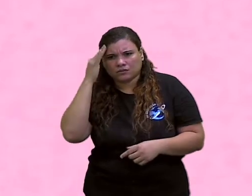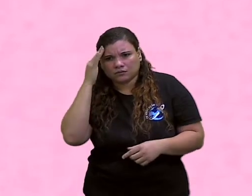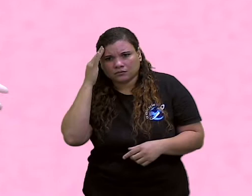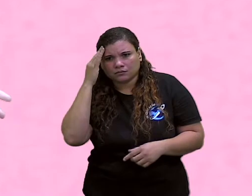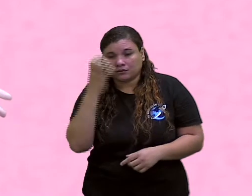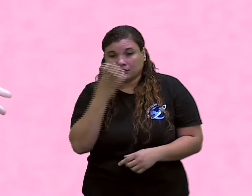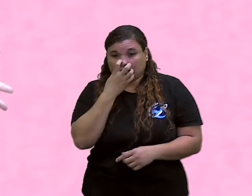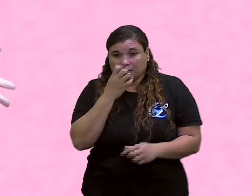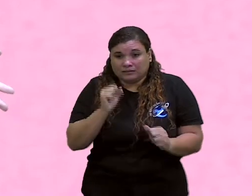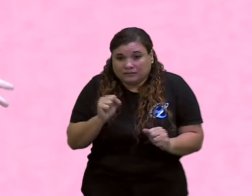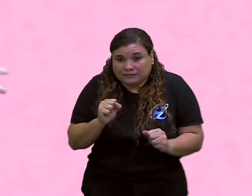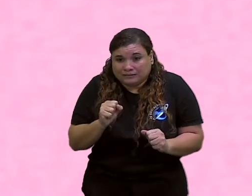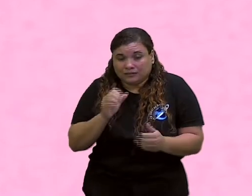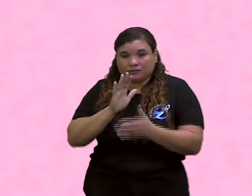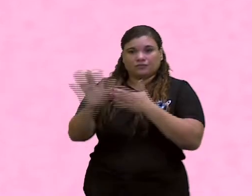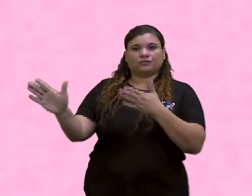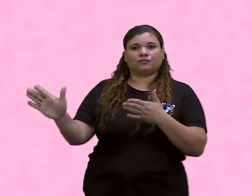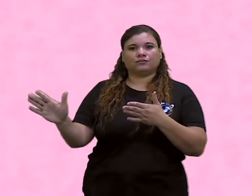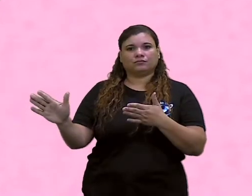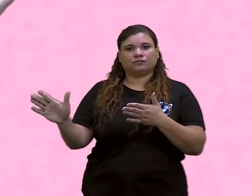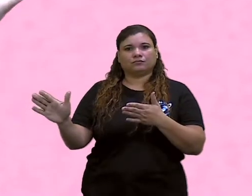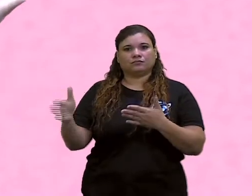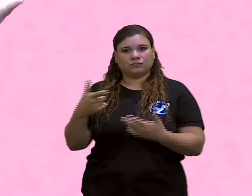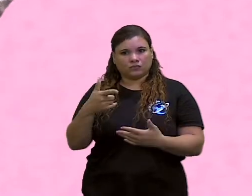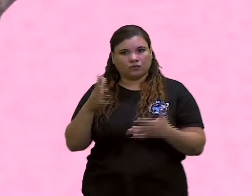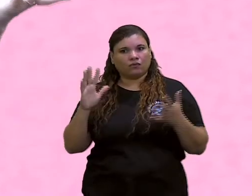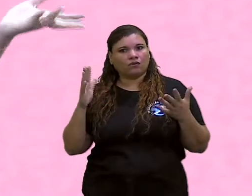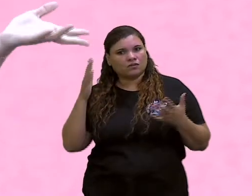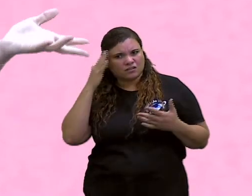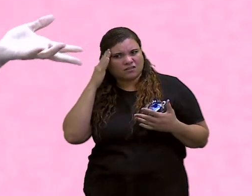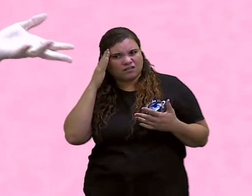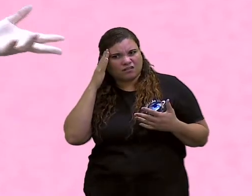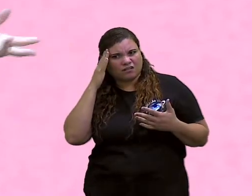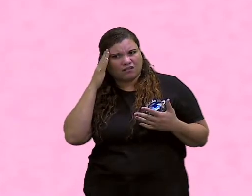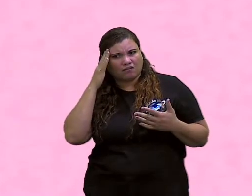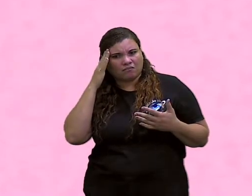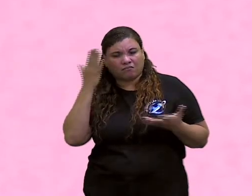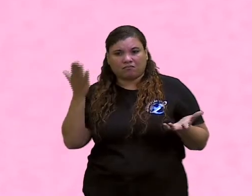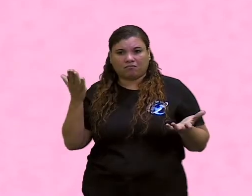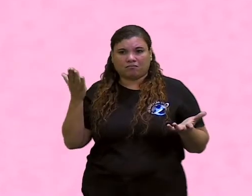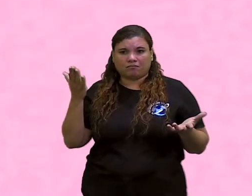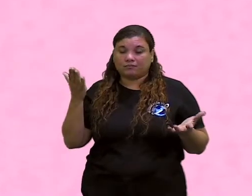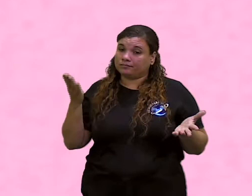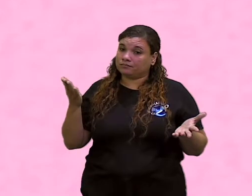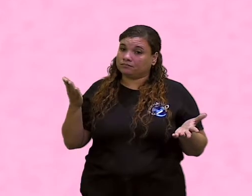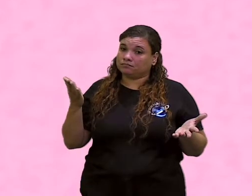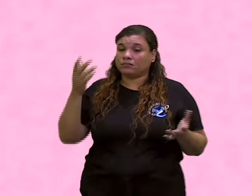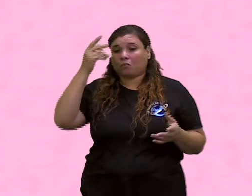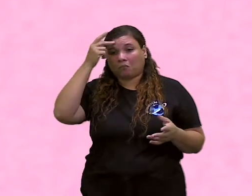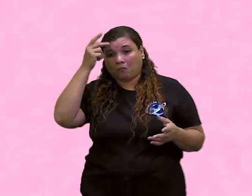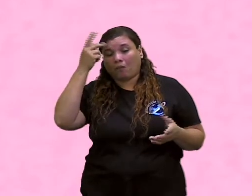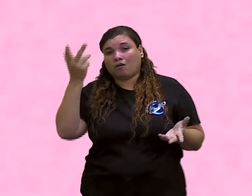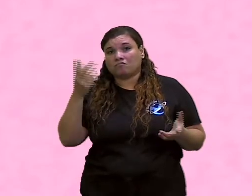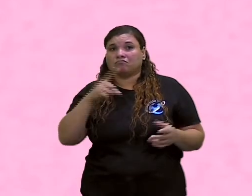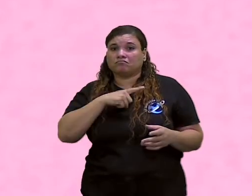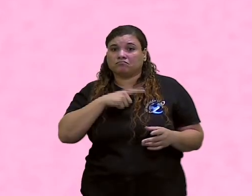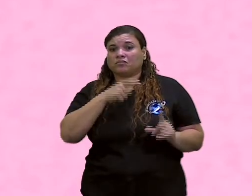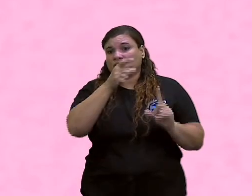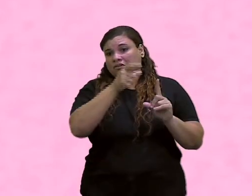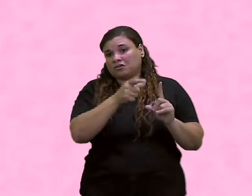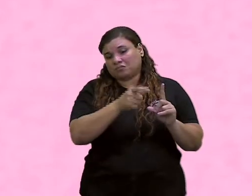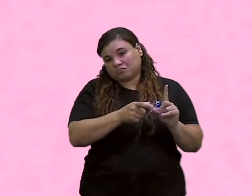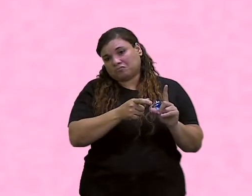fugiu. Beleza, né? Apresenta um sentido aí o quê? Compreensivo. Sujeito, né? O cachorro, e aí eu tenho